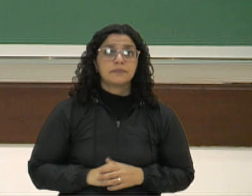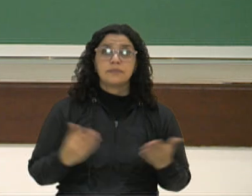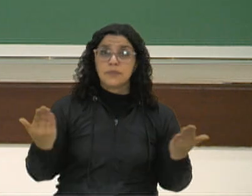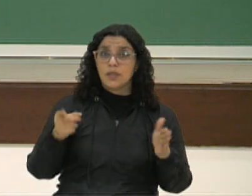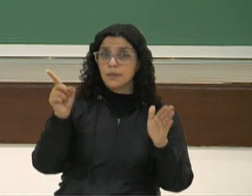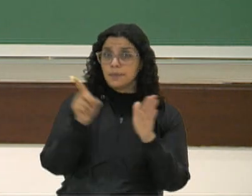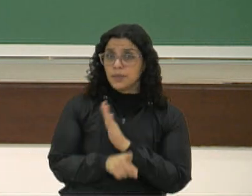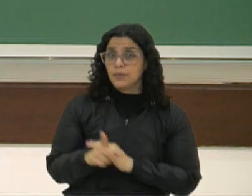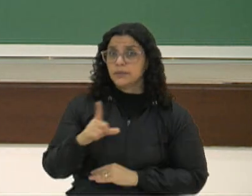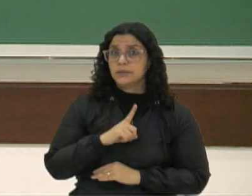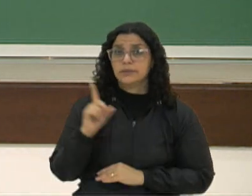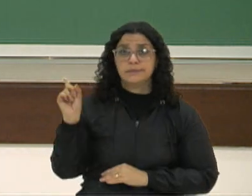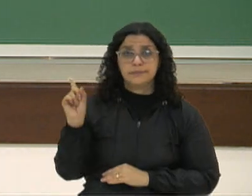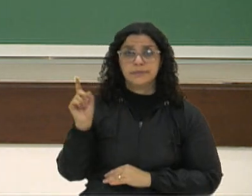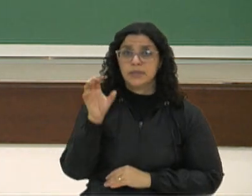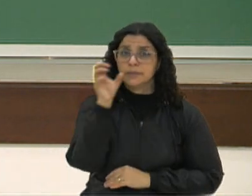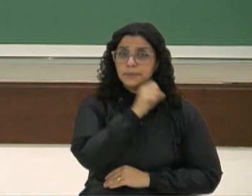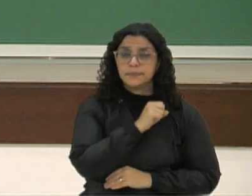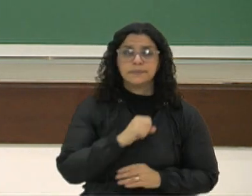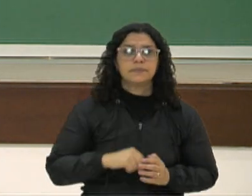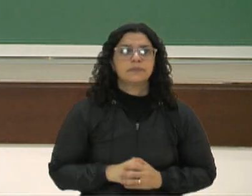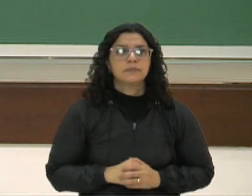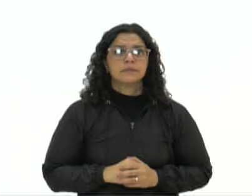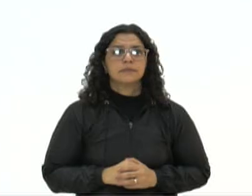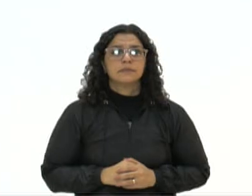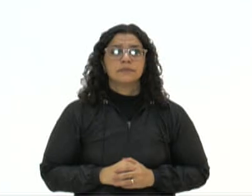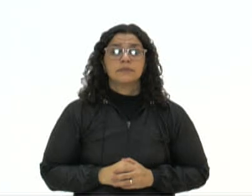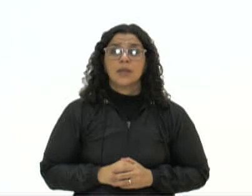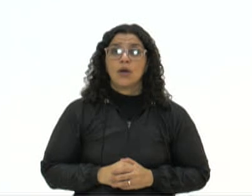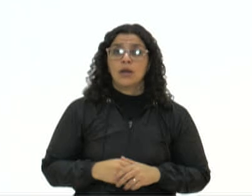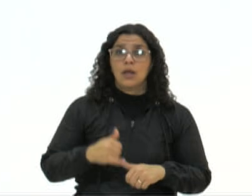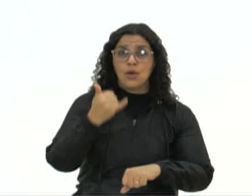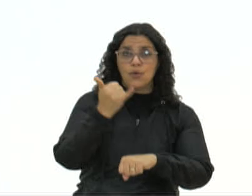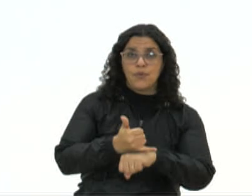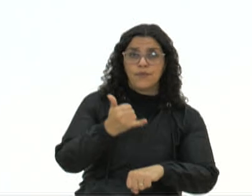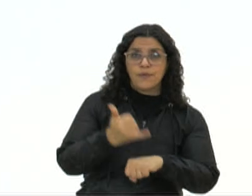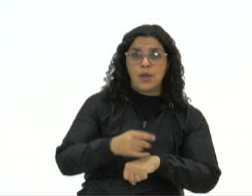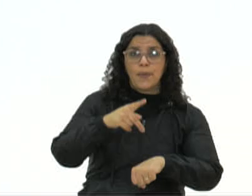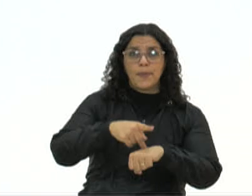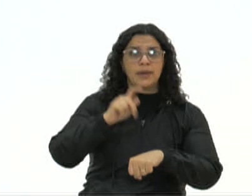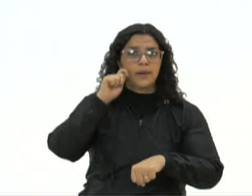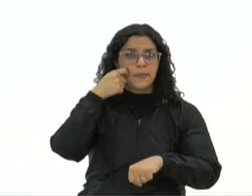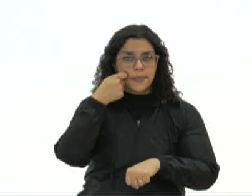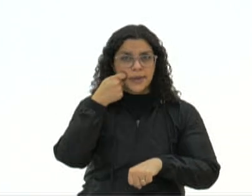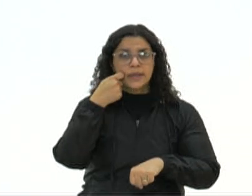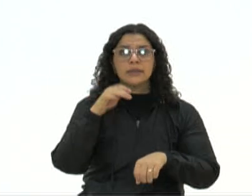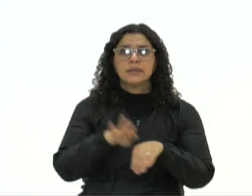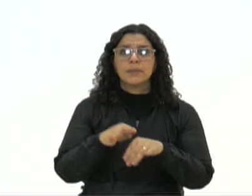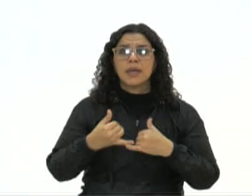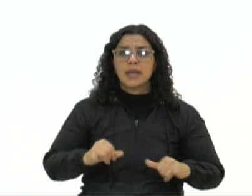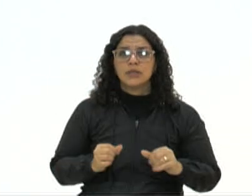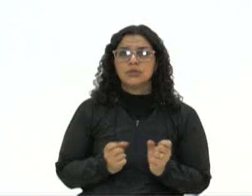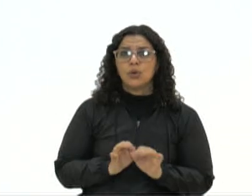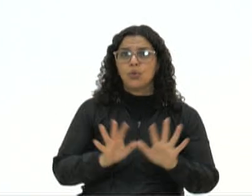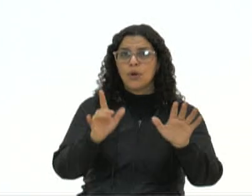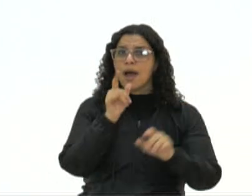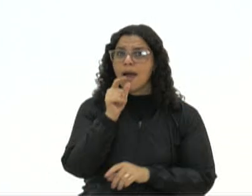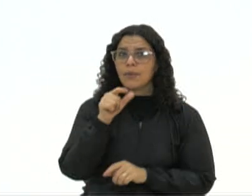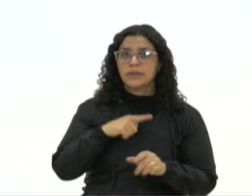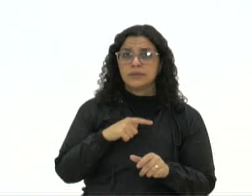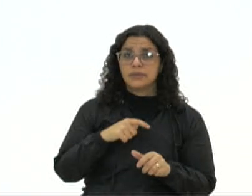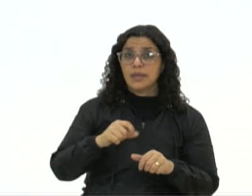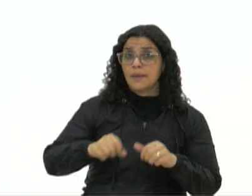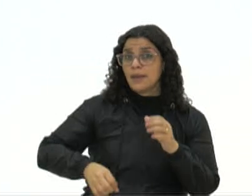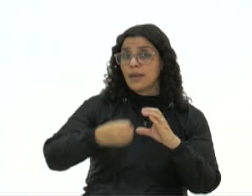E vamos mais um quiz aqui, rapidinho. Número 3. O ferro, carvão e energia a vapor, característicos da primeira fase da Revolução